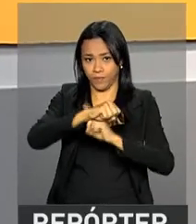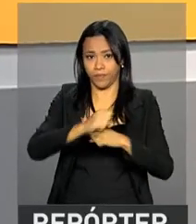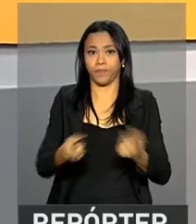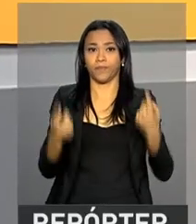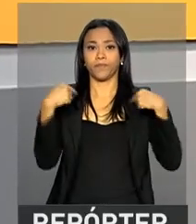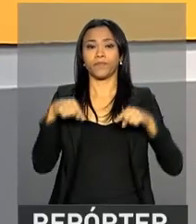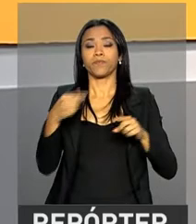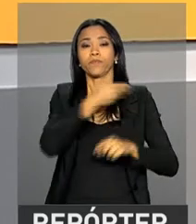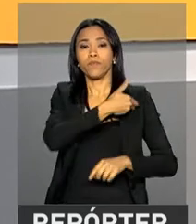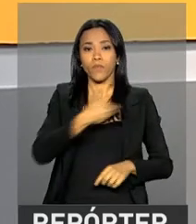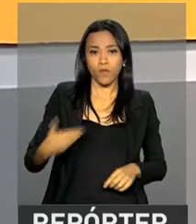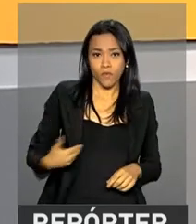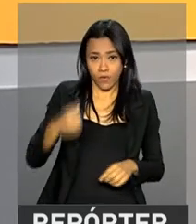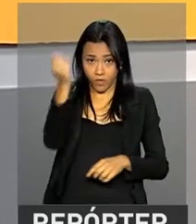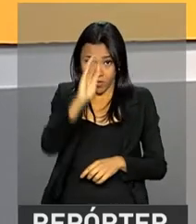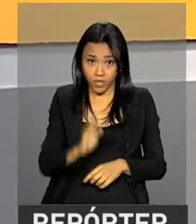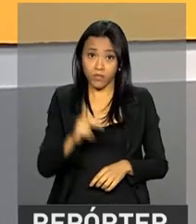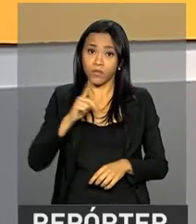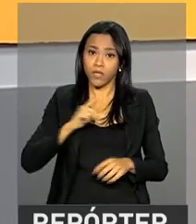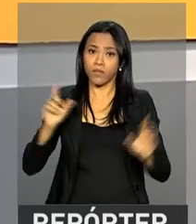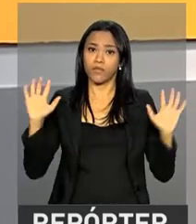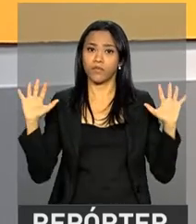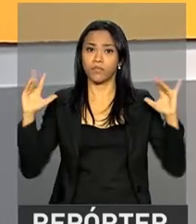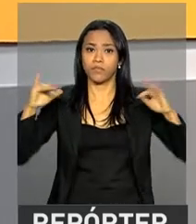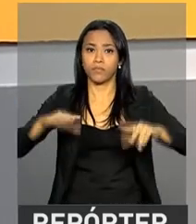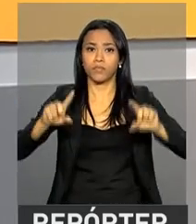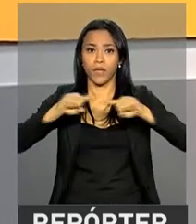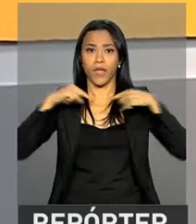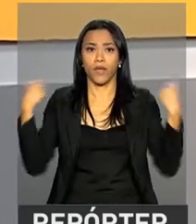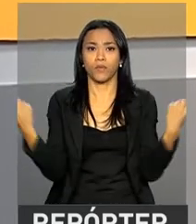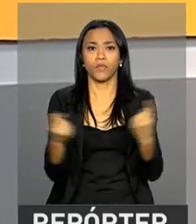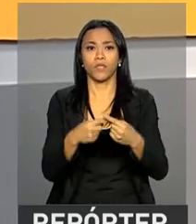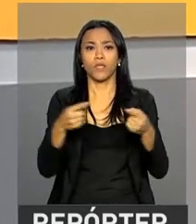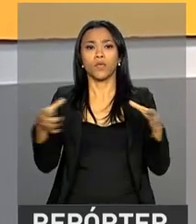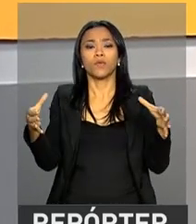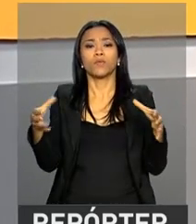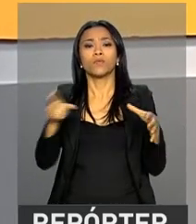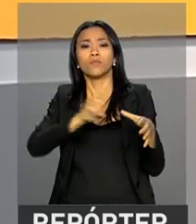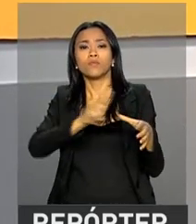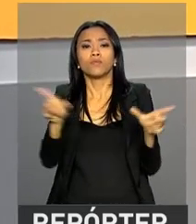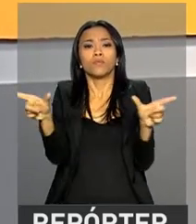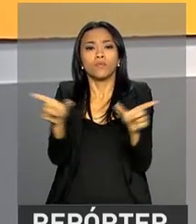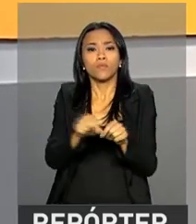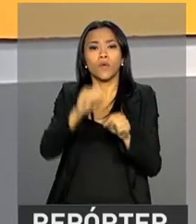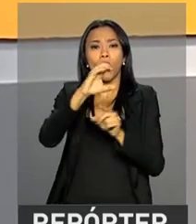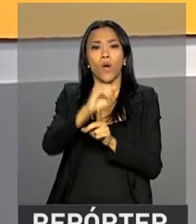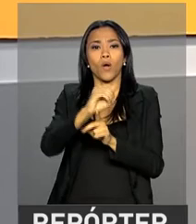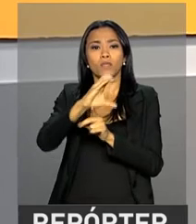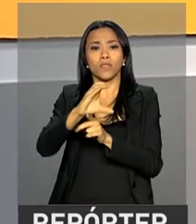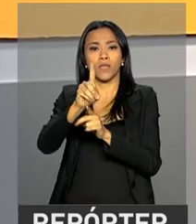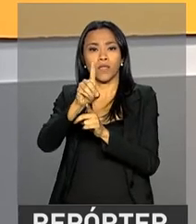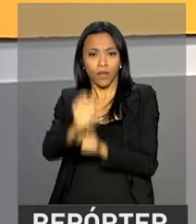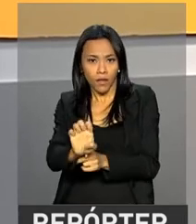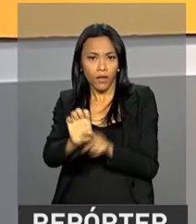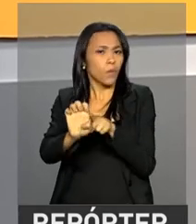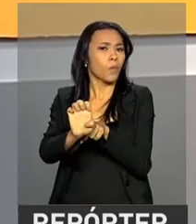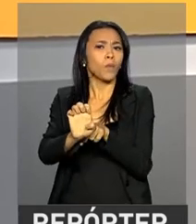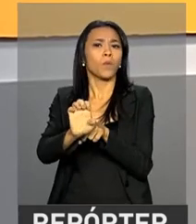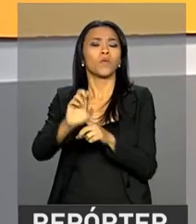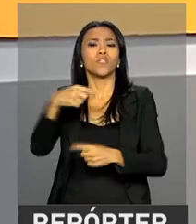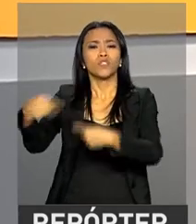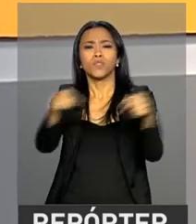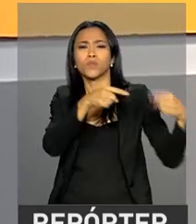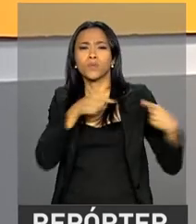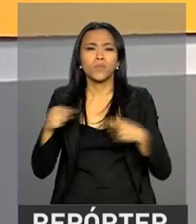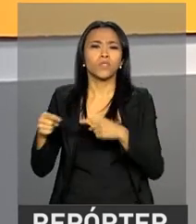governo brasileiro se reuniu com a diretoria da organização para a cooperação e desenvolvimento econômico a o cdf para discutir